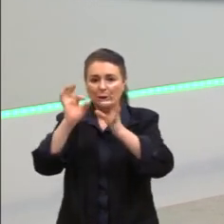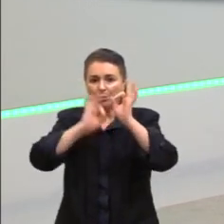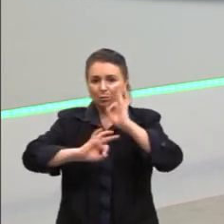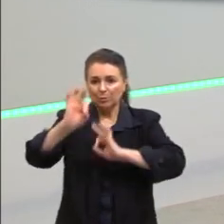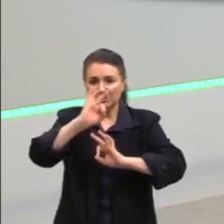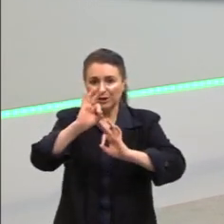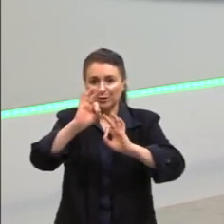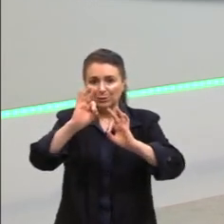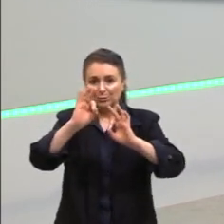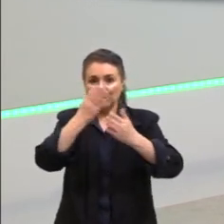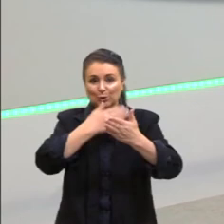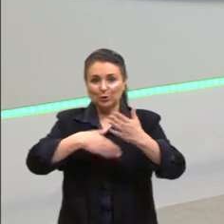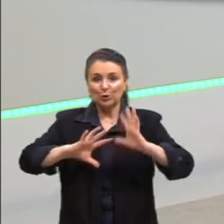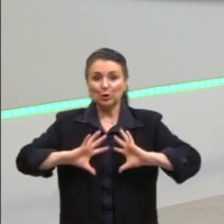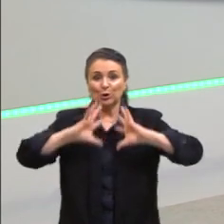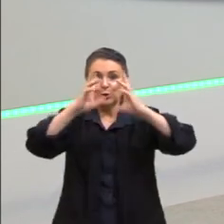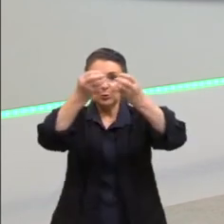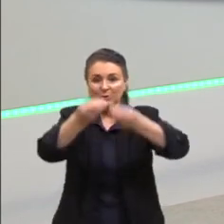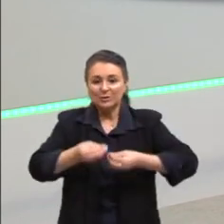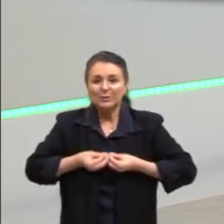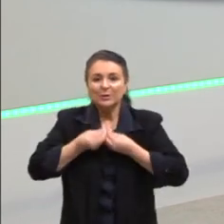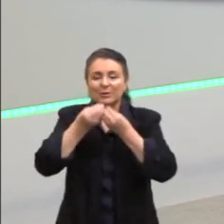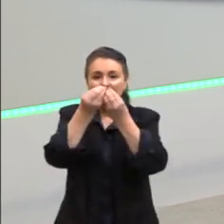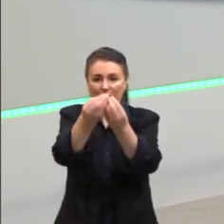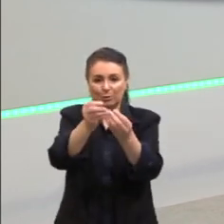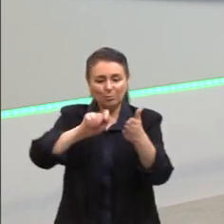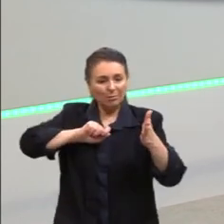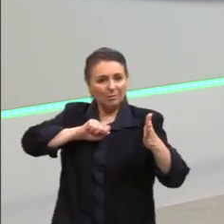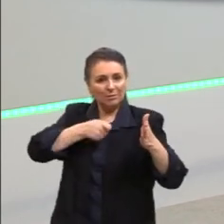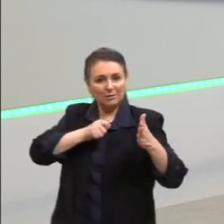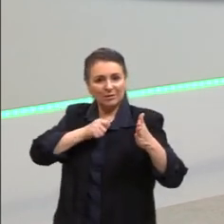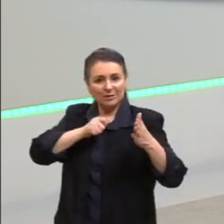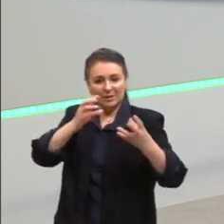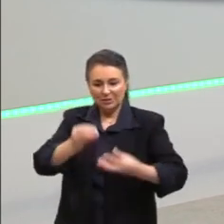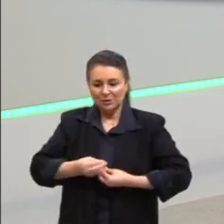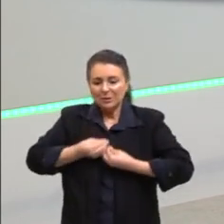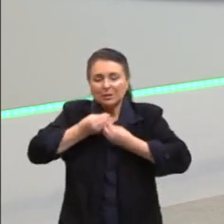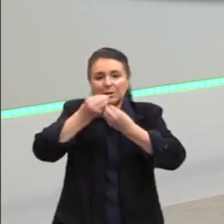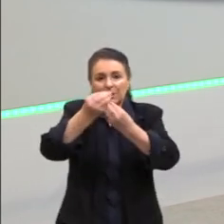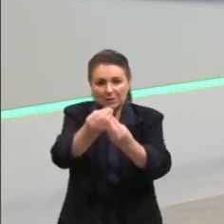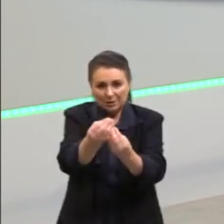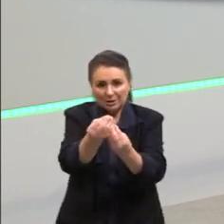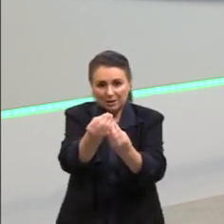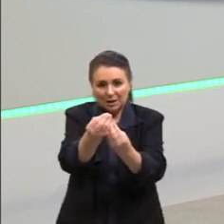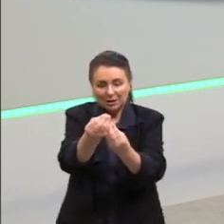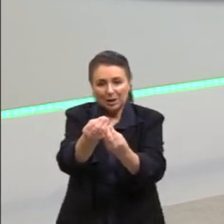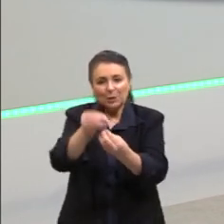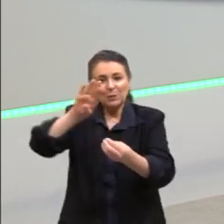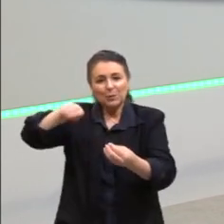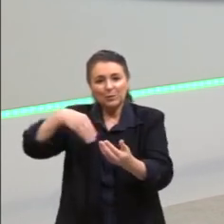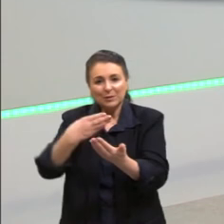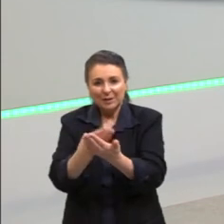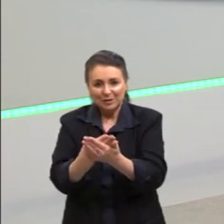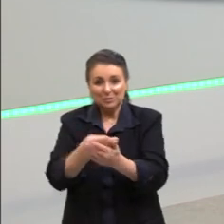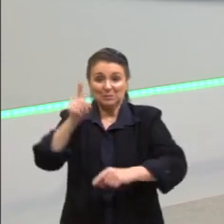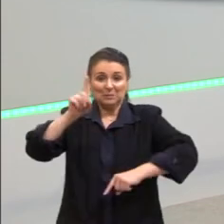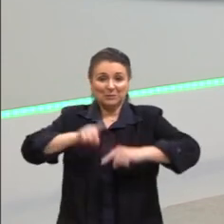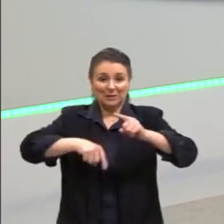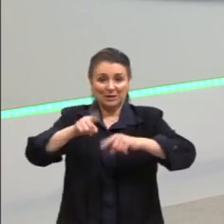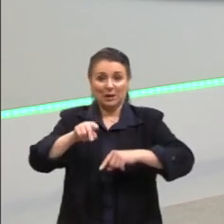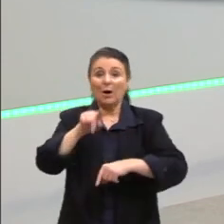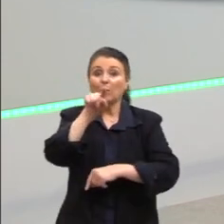para vocês. A gente está dando oportunidades, a gente está dando material para que com essas